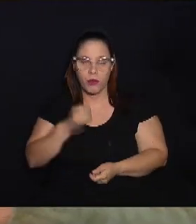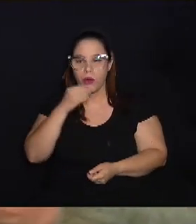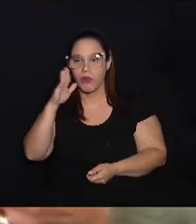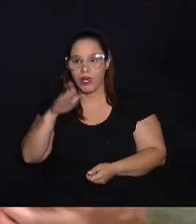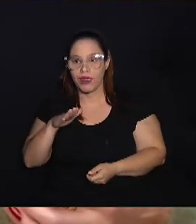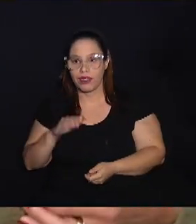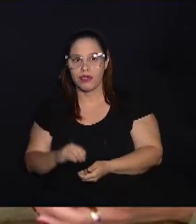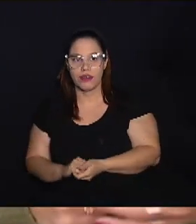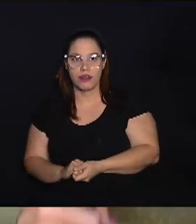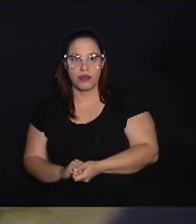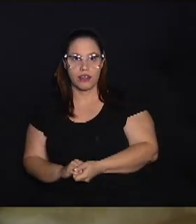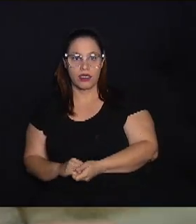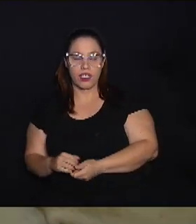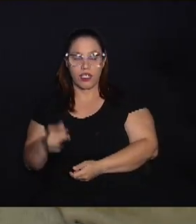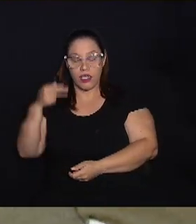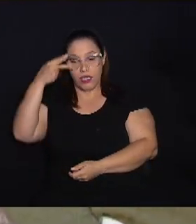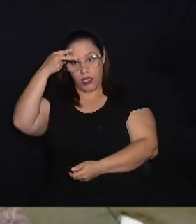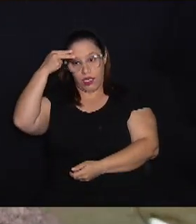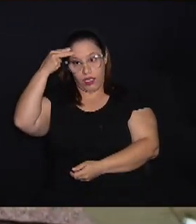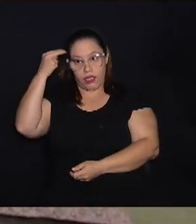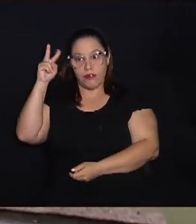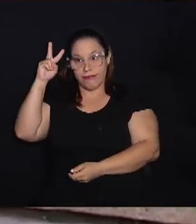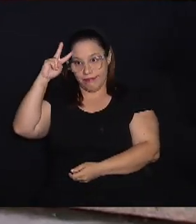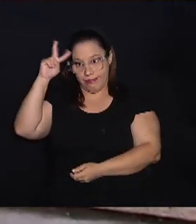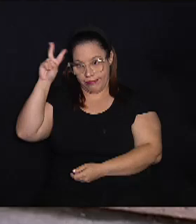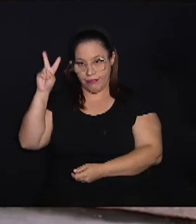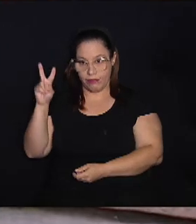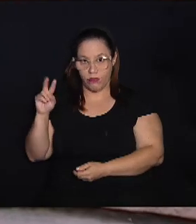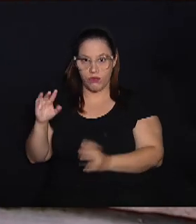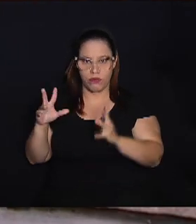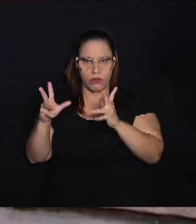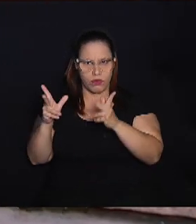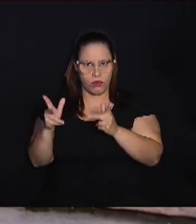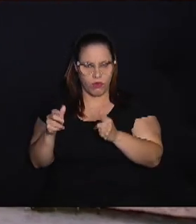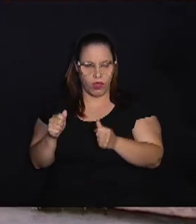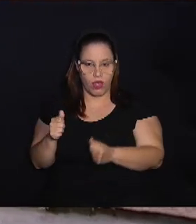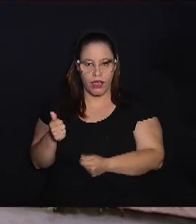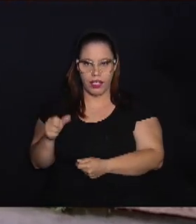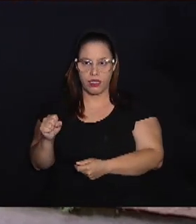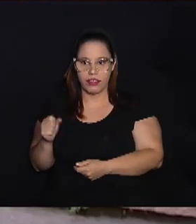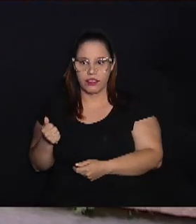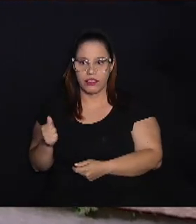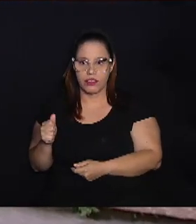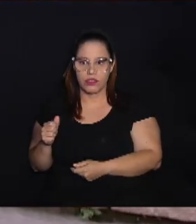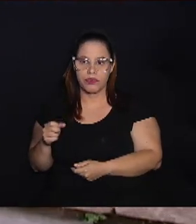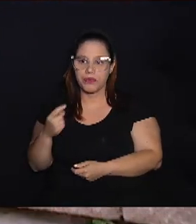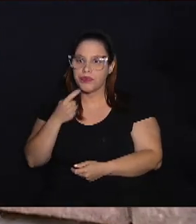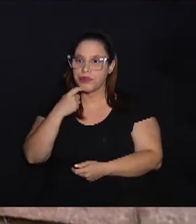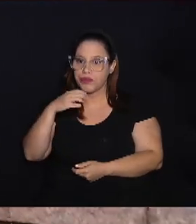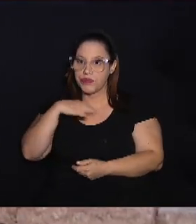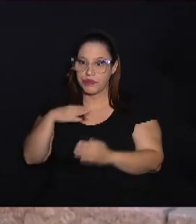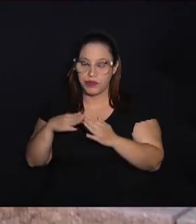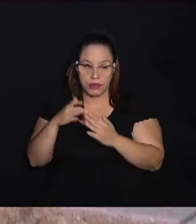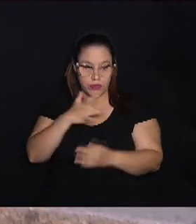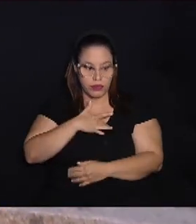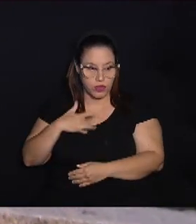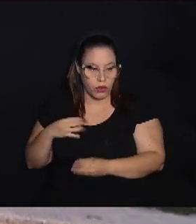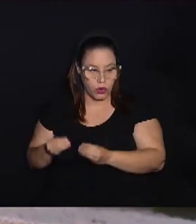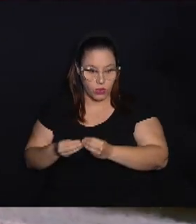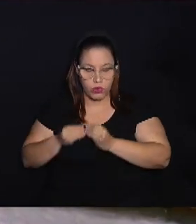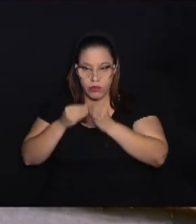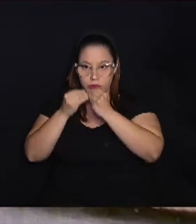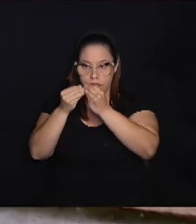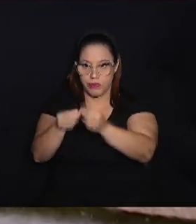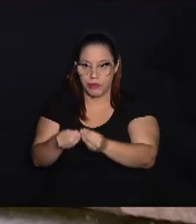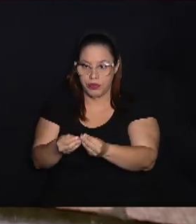tarde. Obrigada. E Gabriel, então só relembrando, todos os 68 centros de saúde daqui de Campinas estão oferecendo a vacina